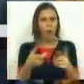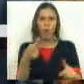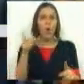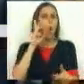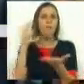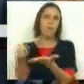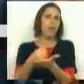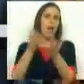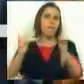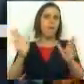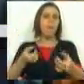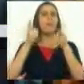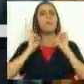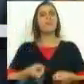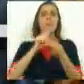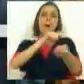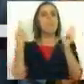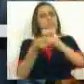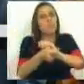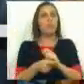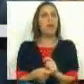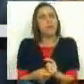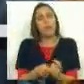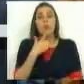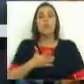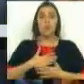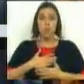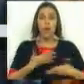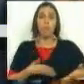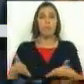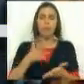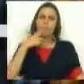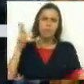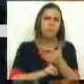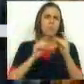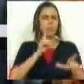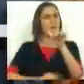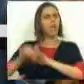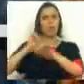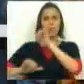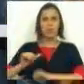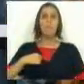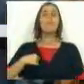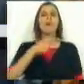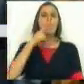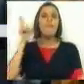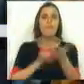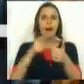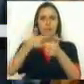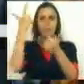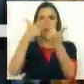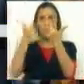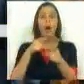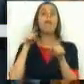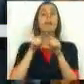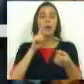ouvir ninguém e implementar uma reforma que nos vai conduzir a um verdadeiro retrocesso. Vamos aos factos, Sr. Ministro.